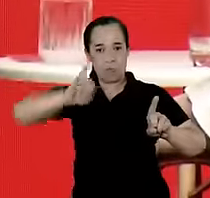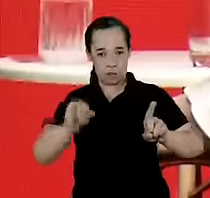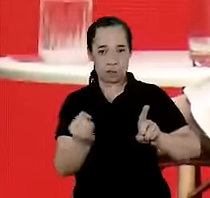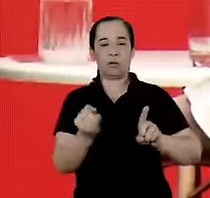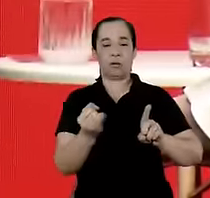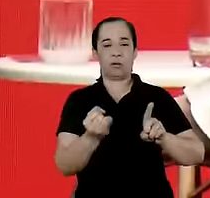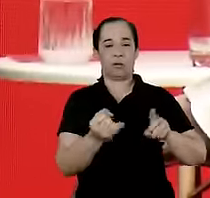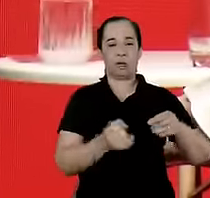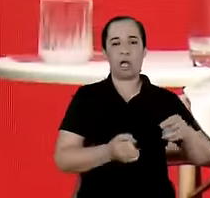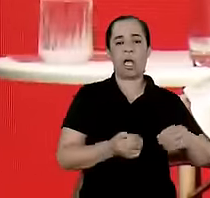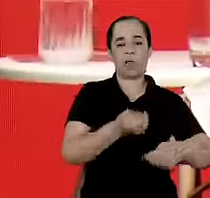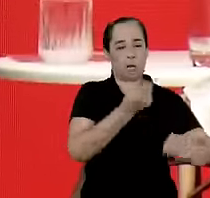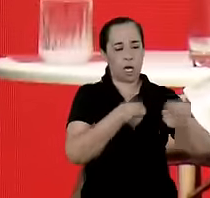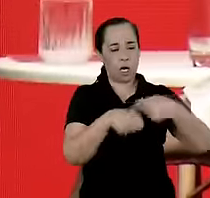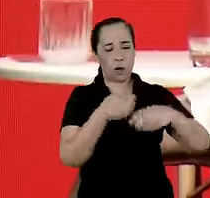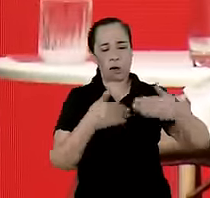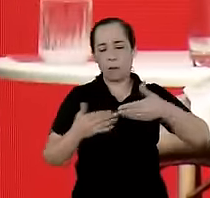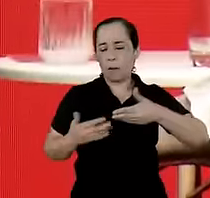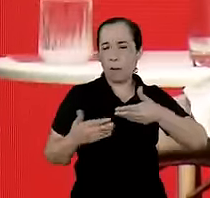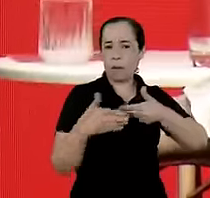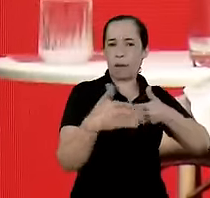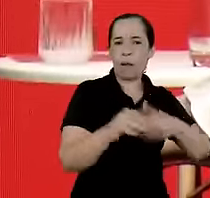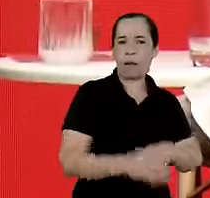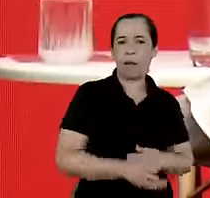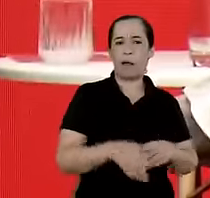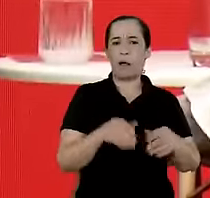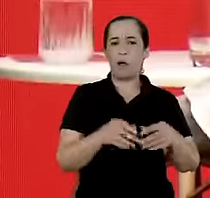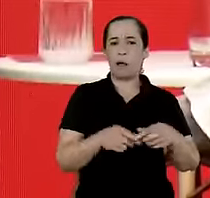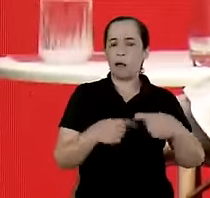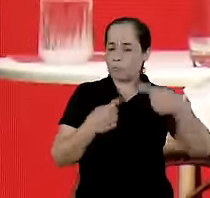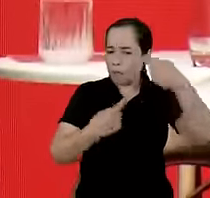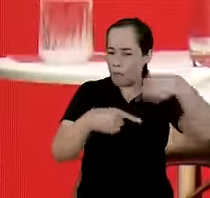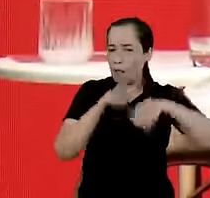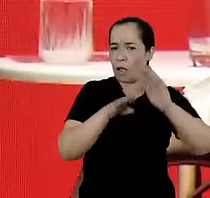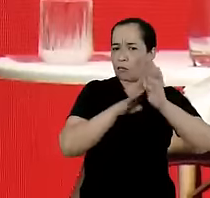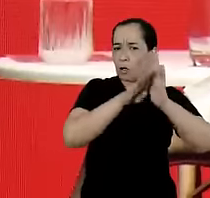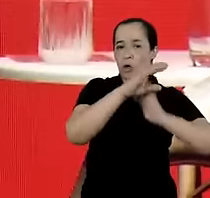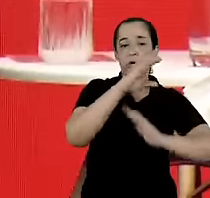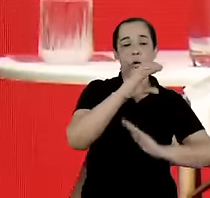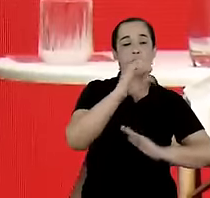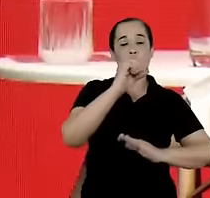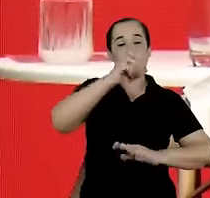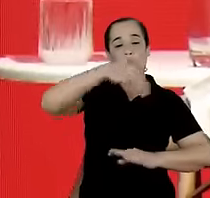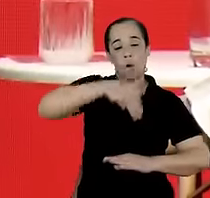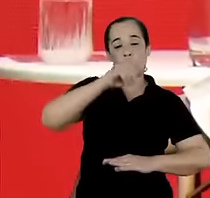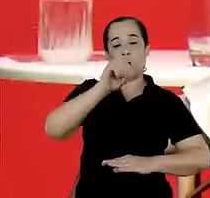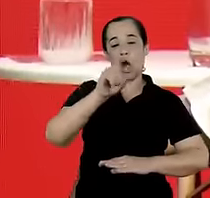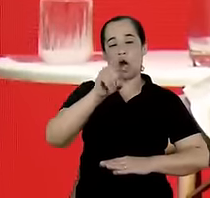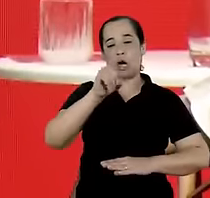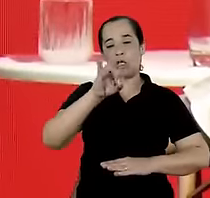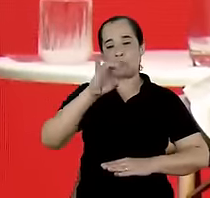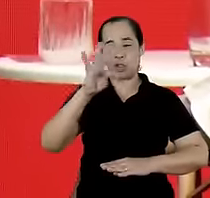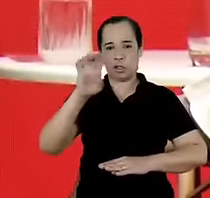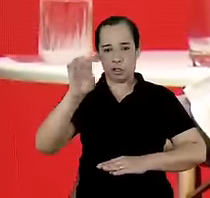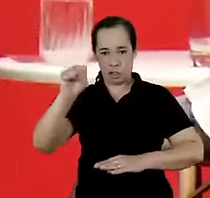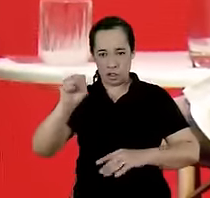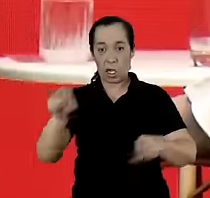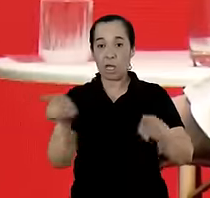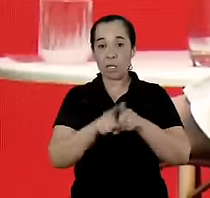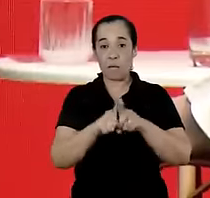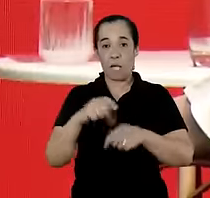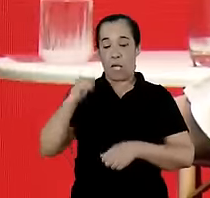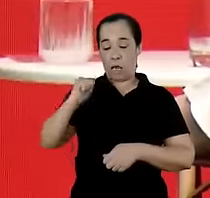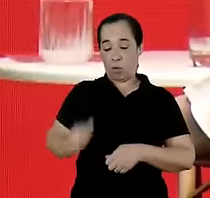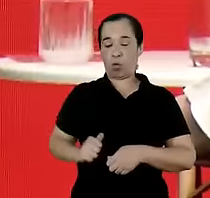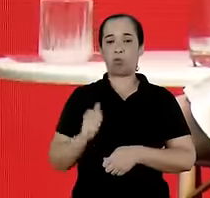mercados chineses andaram comodes andaram né Eh bolsa aqui no Brasil andou ali em janeiro e aí houve uma